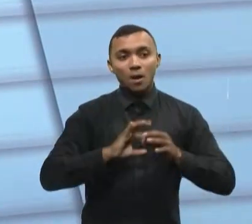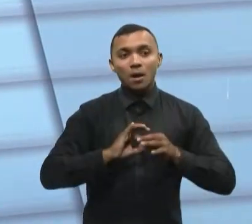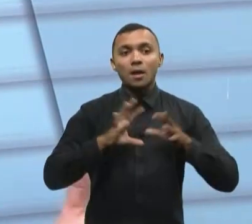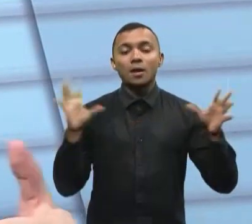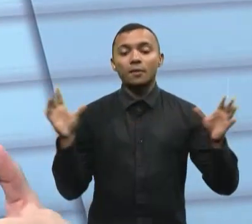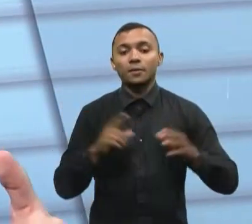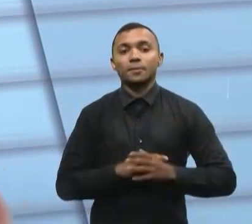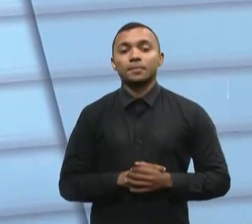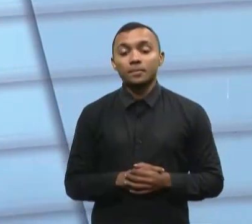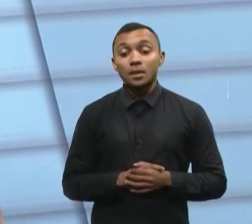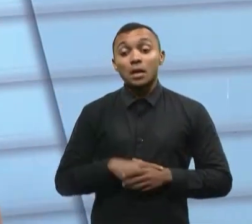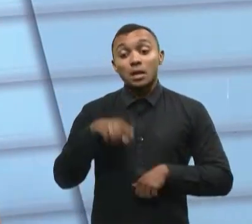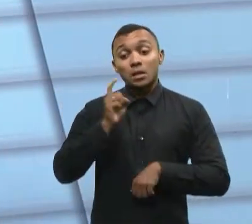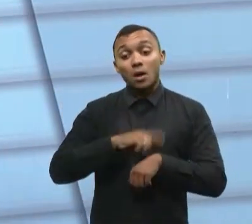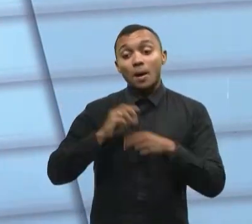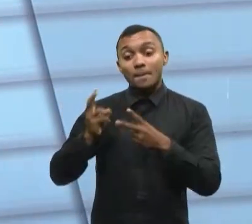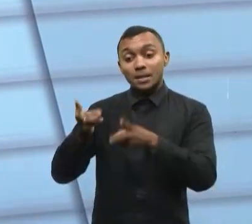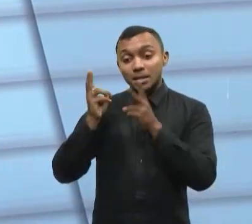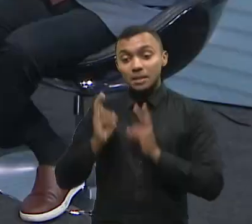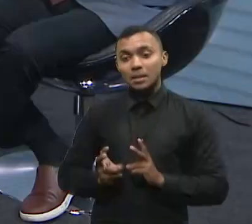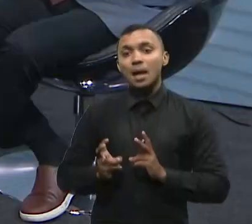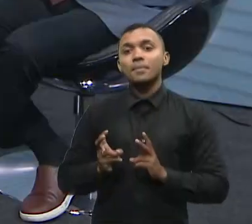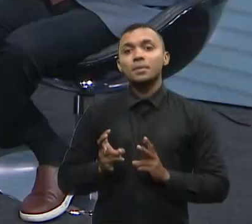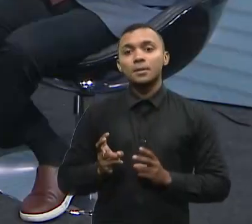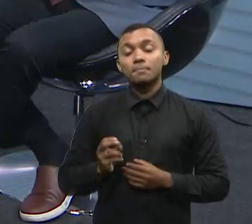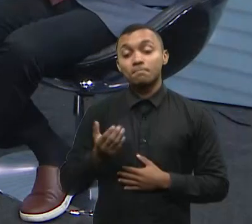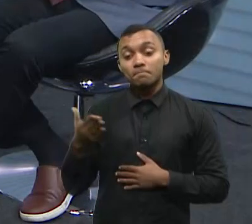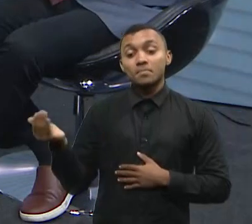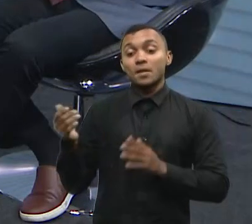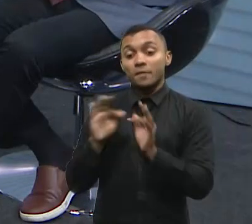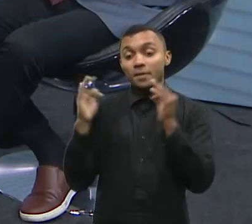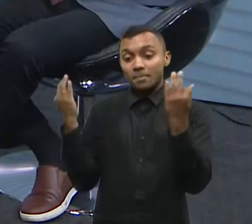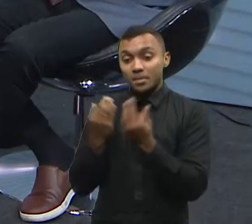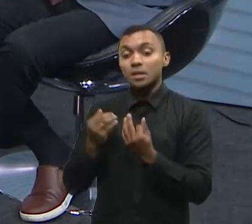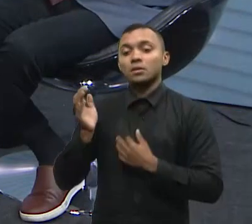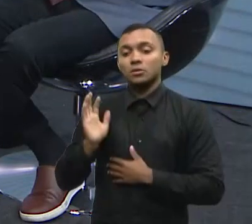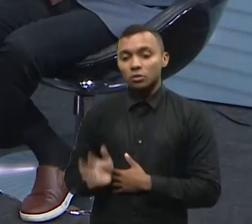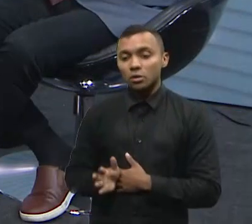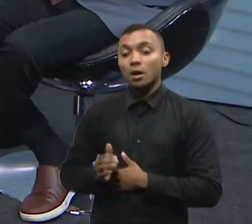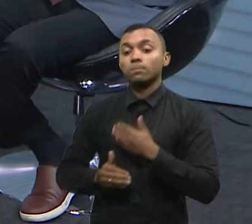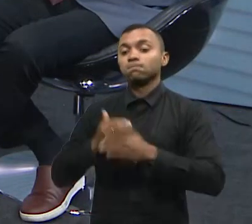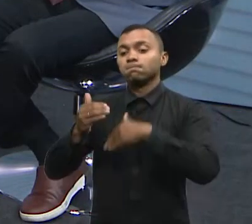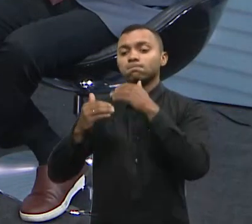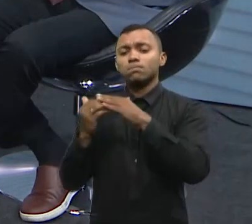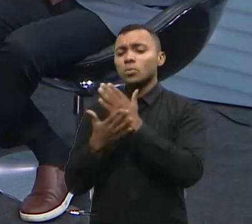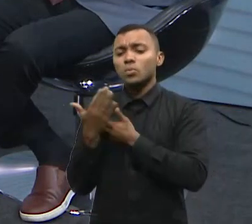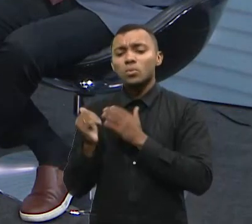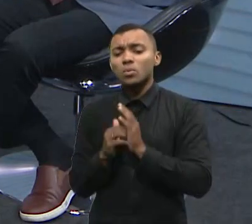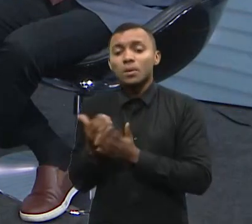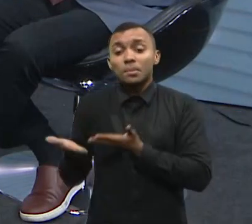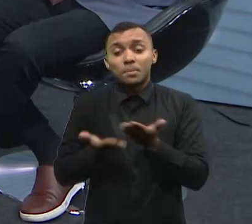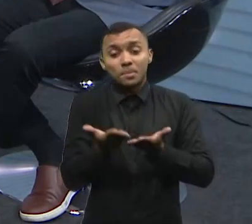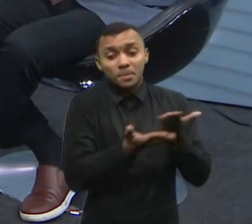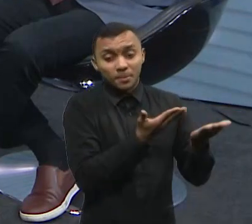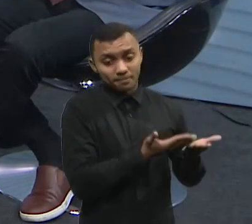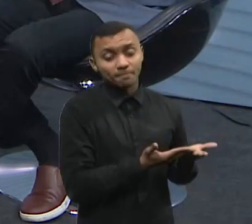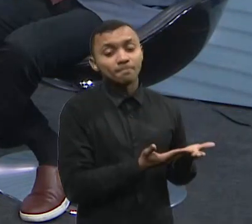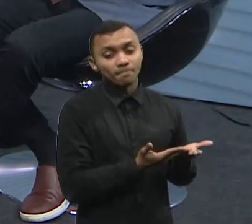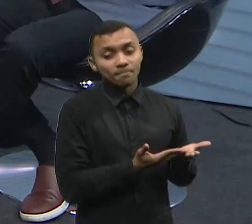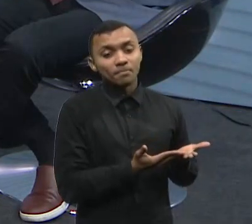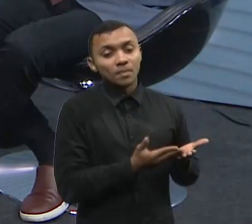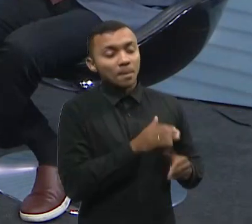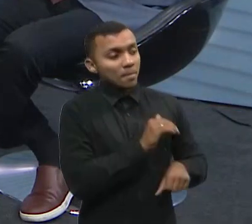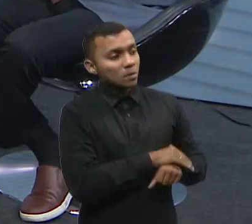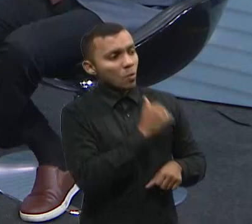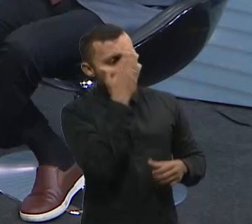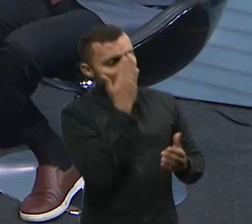E quando a gente vê, no segundo, terceiro momento, que essa família está engajada, está com tratamento, tudo, como muda em termos até de autoconfiança,